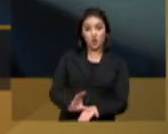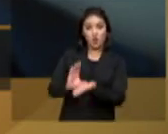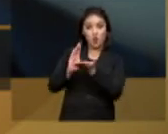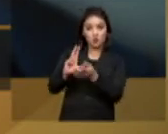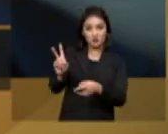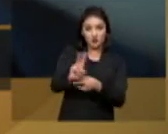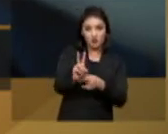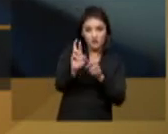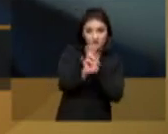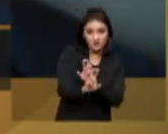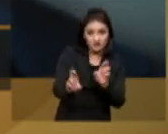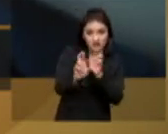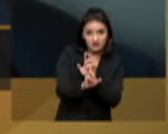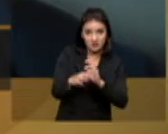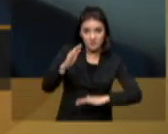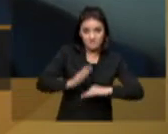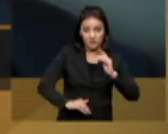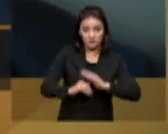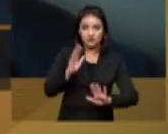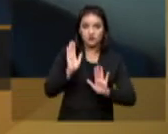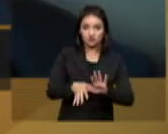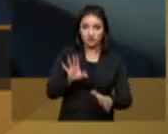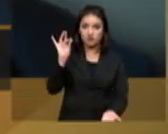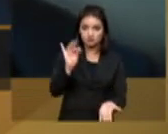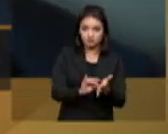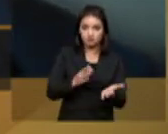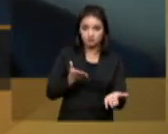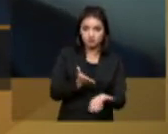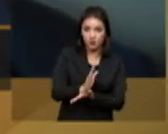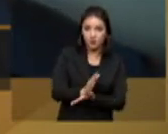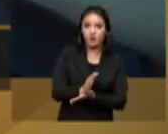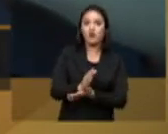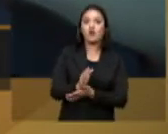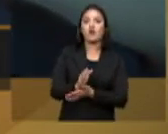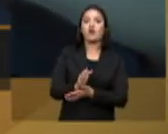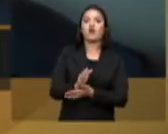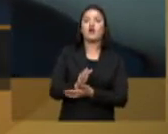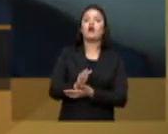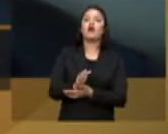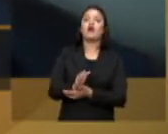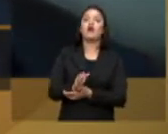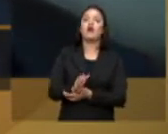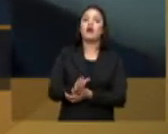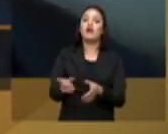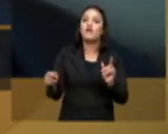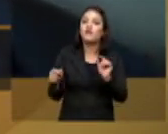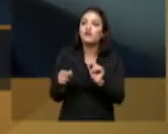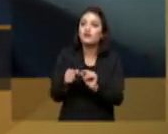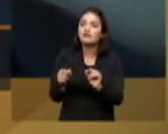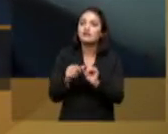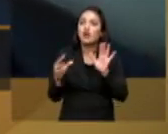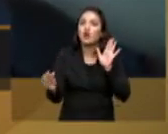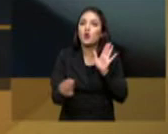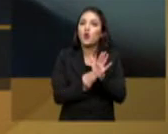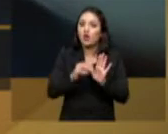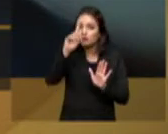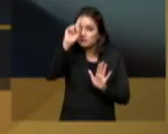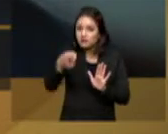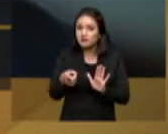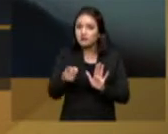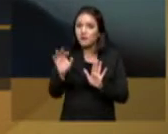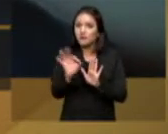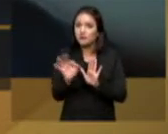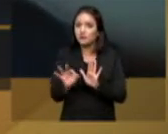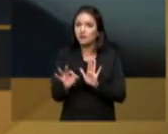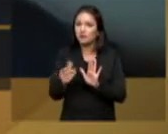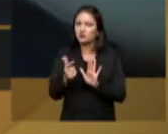profissões regulamentadas a competência de fixar ou majorar sem